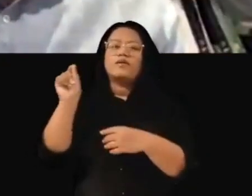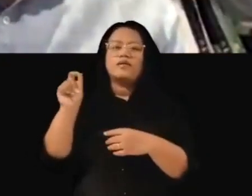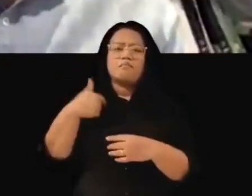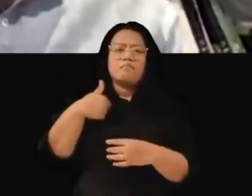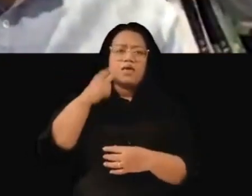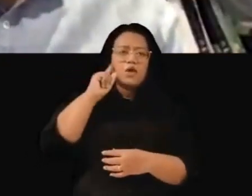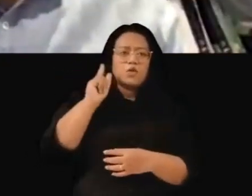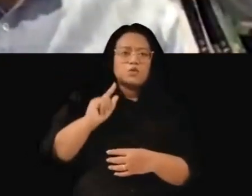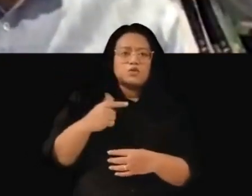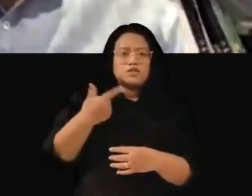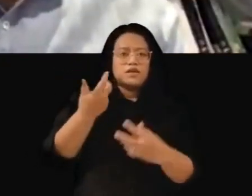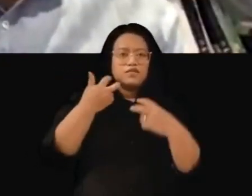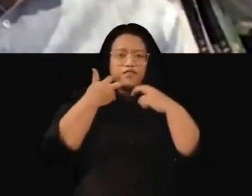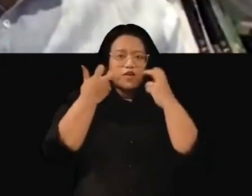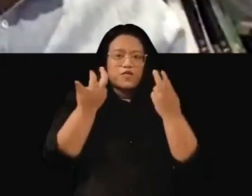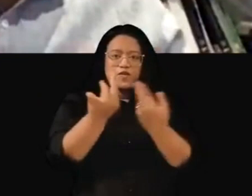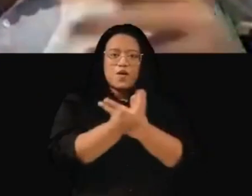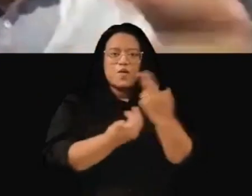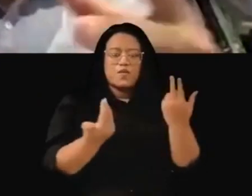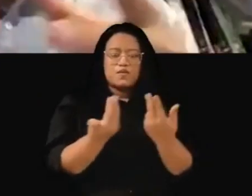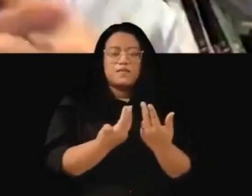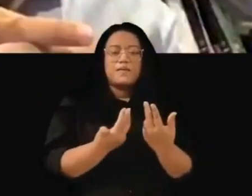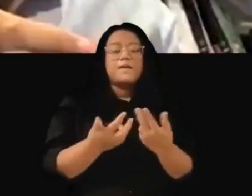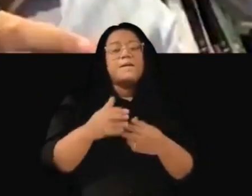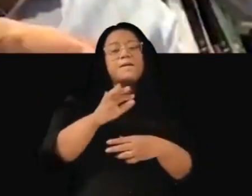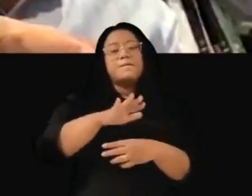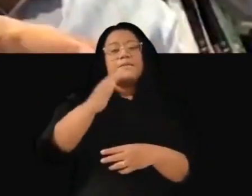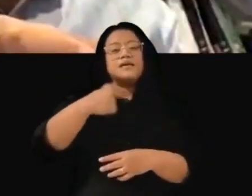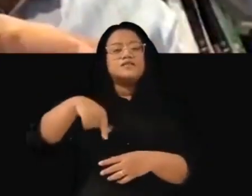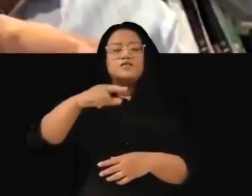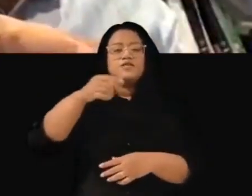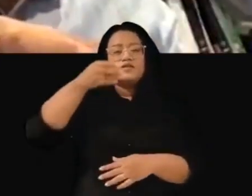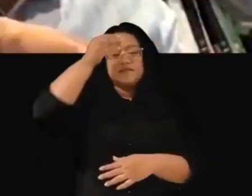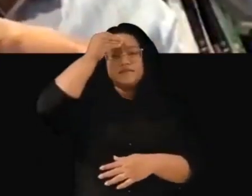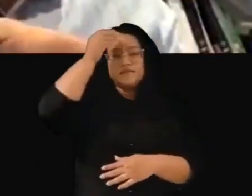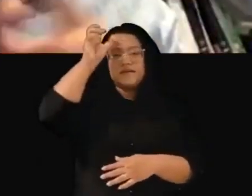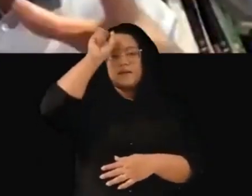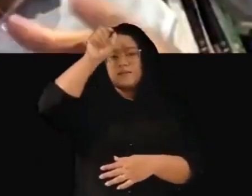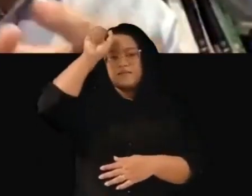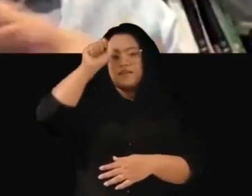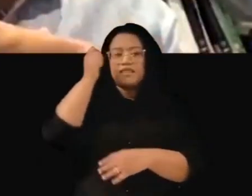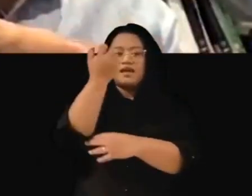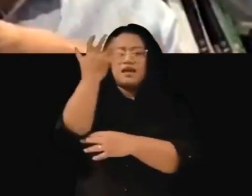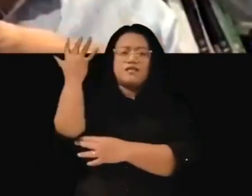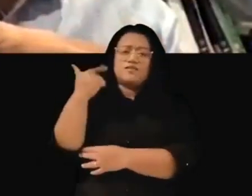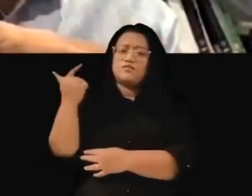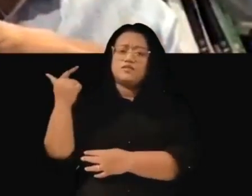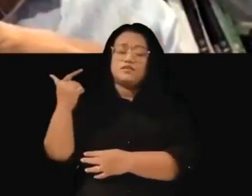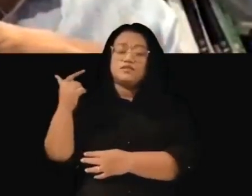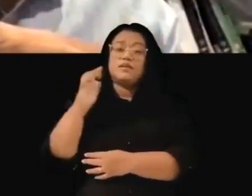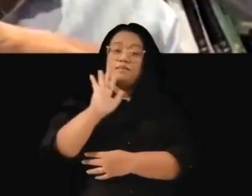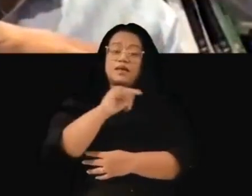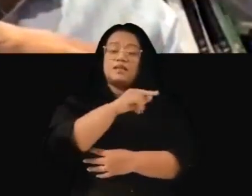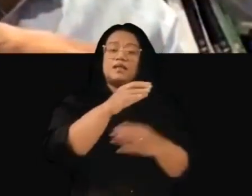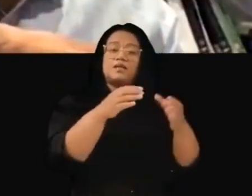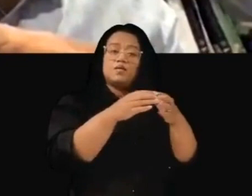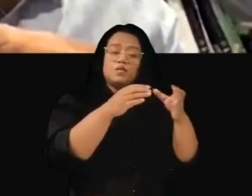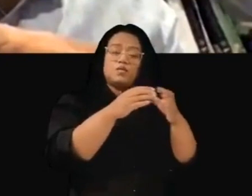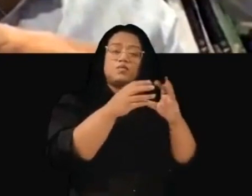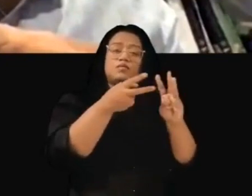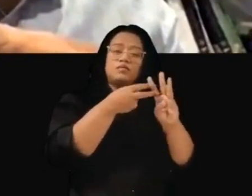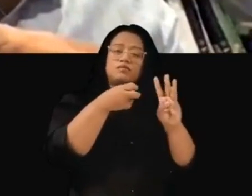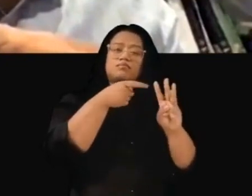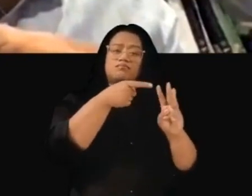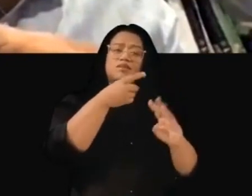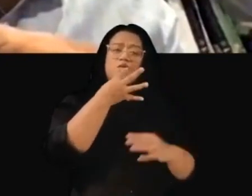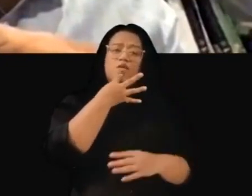passar vergonha junto com vocês. Então, nós não temos esse conhecimento, por exemplo, né? Eles têm esse conhecimento. Eles sabem, por